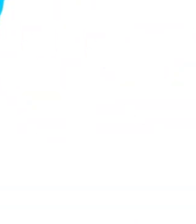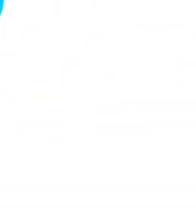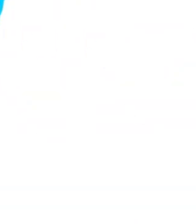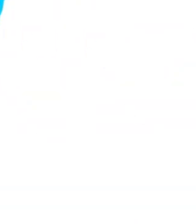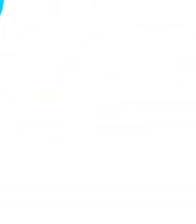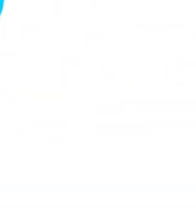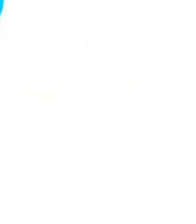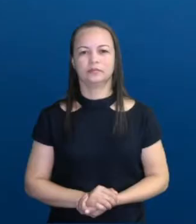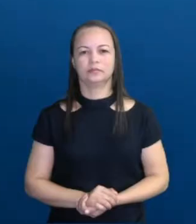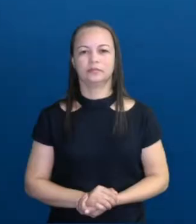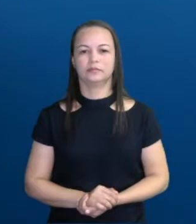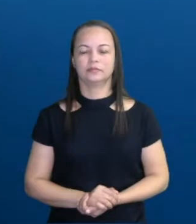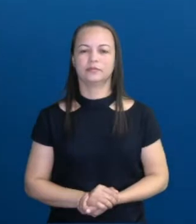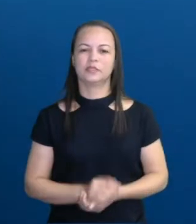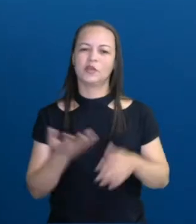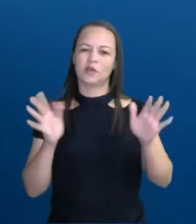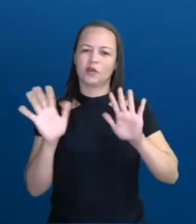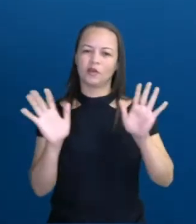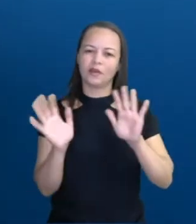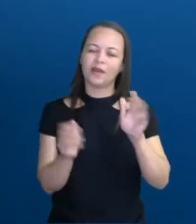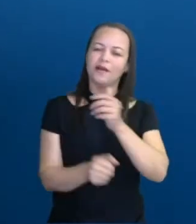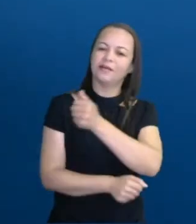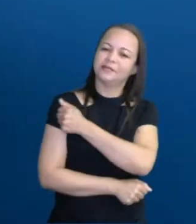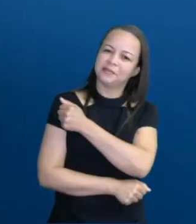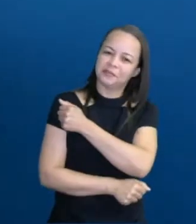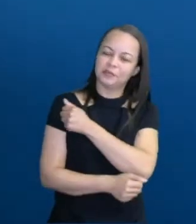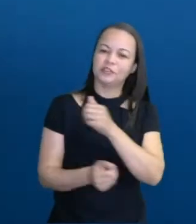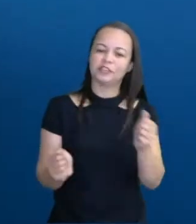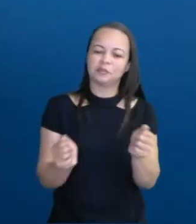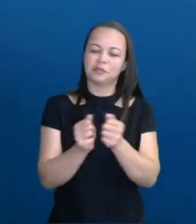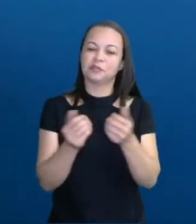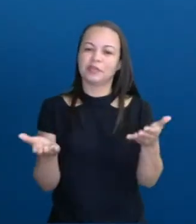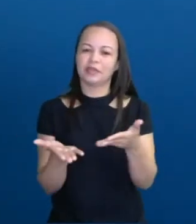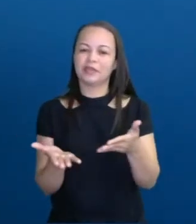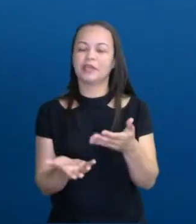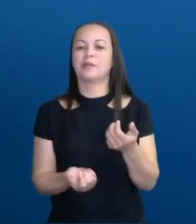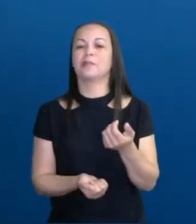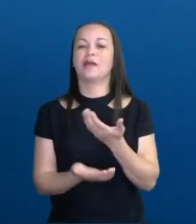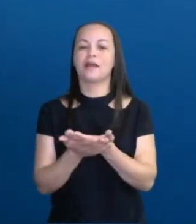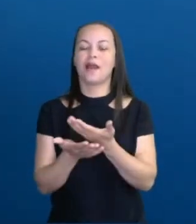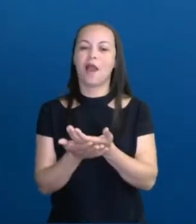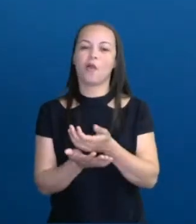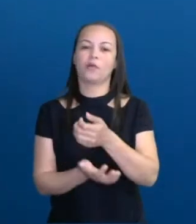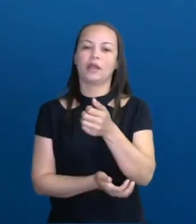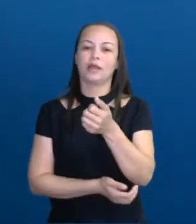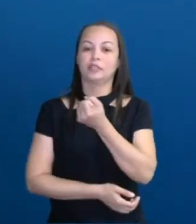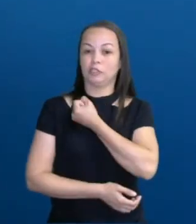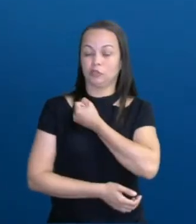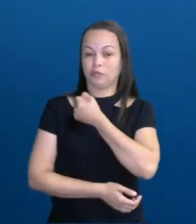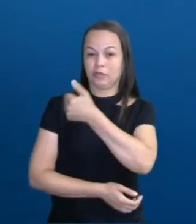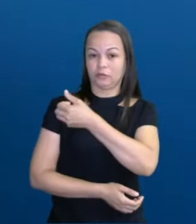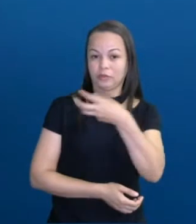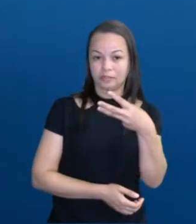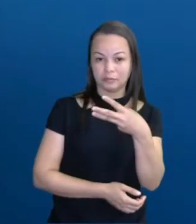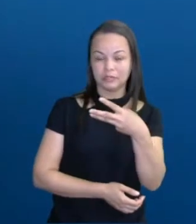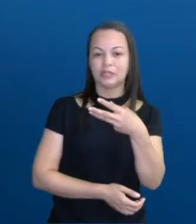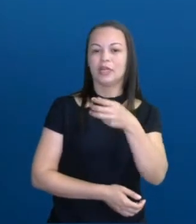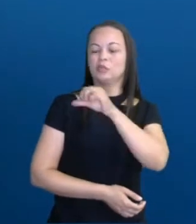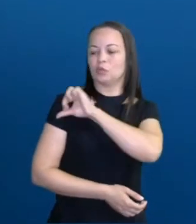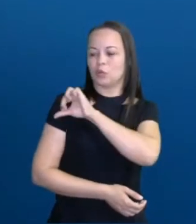o Olá pessoal estamos aqui para nossa décima terceira aula da disciplina de língua portuguesa